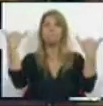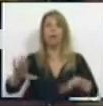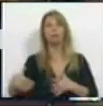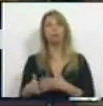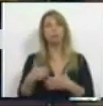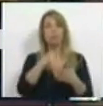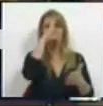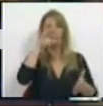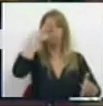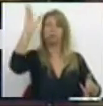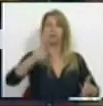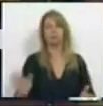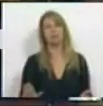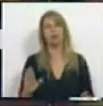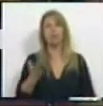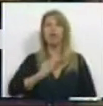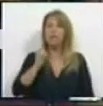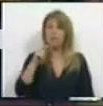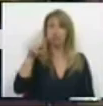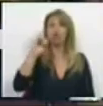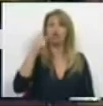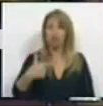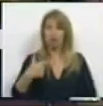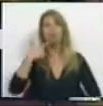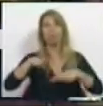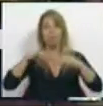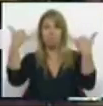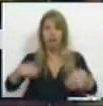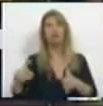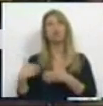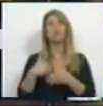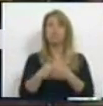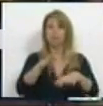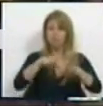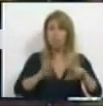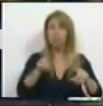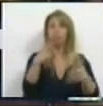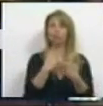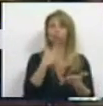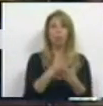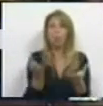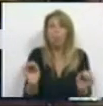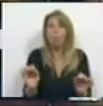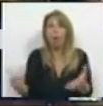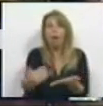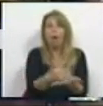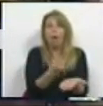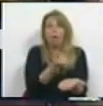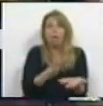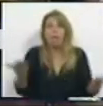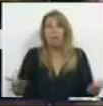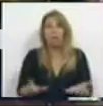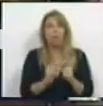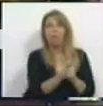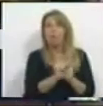a DGEST está a instruir mal os processos e que por causa disso as escolas não estão a receber o dinheiro, não estão a pagar aos